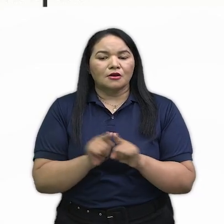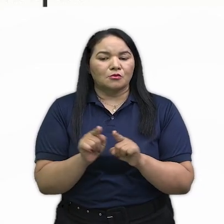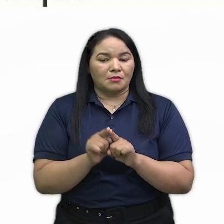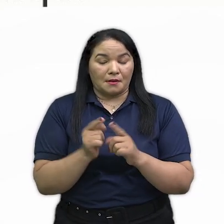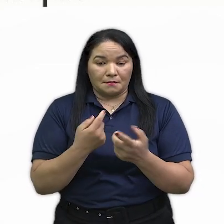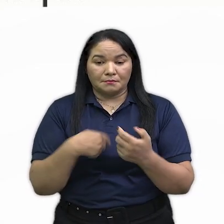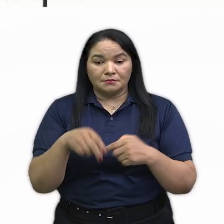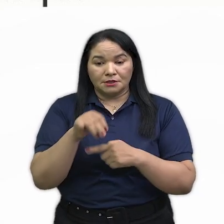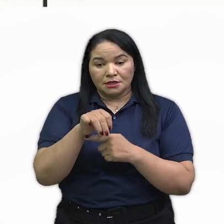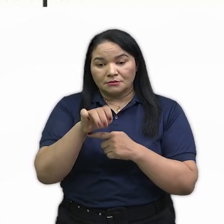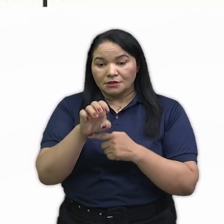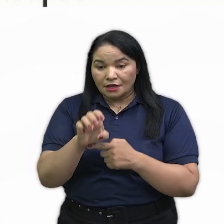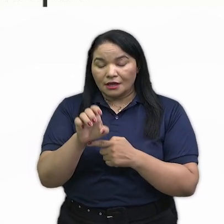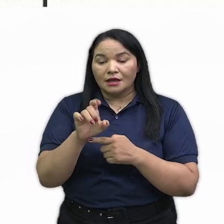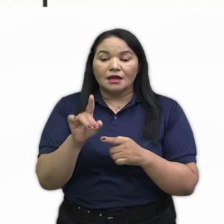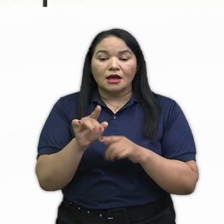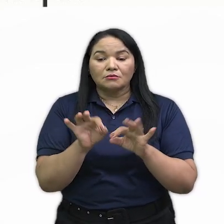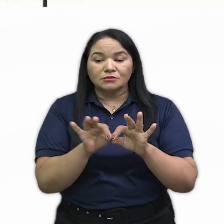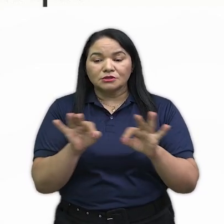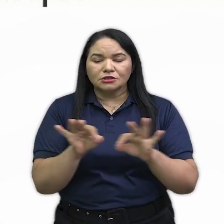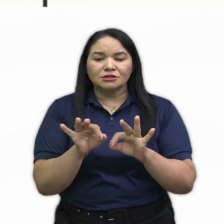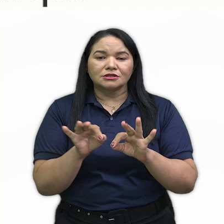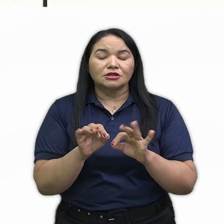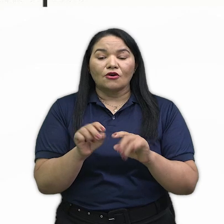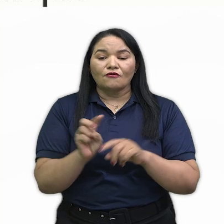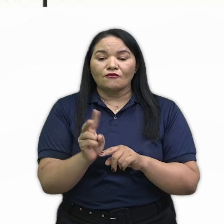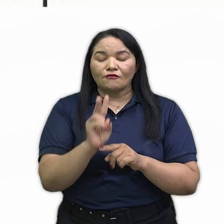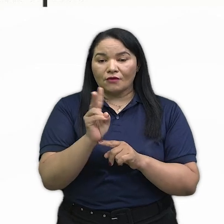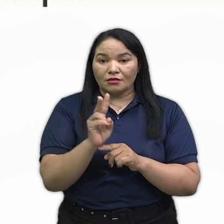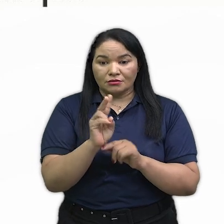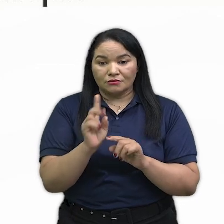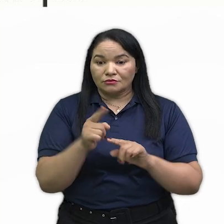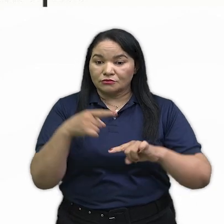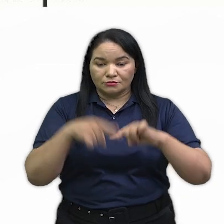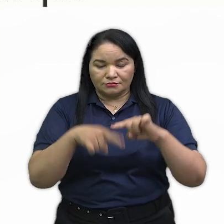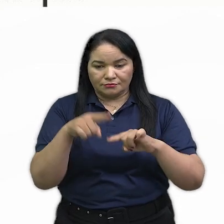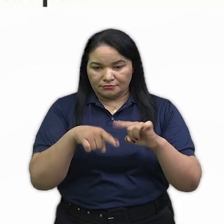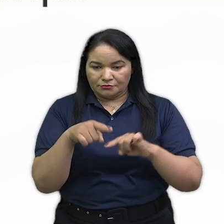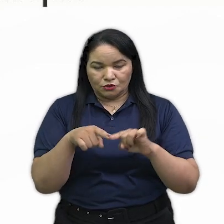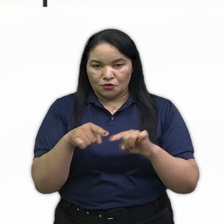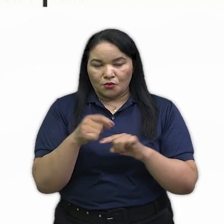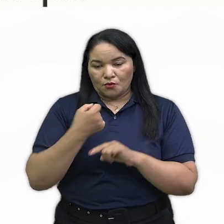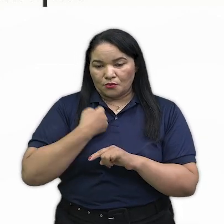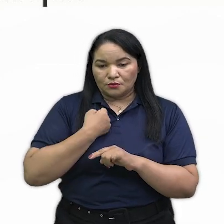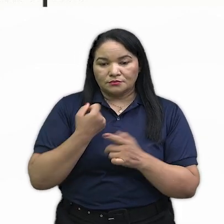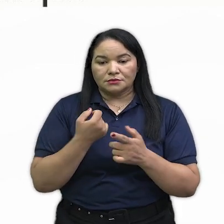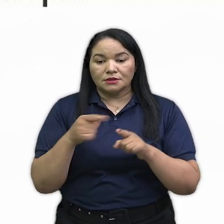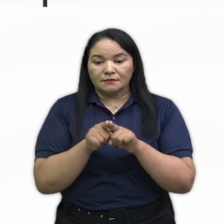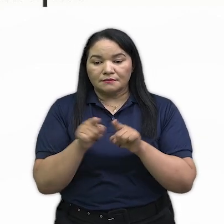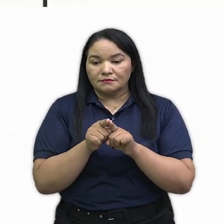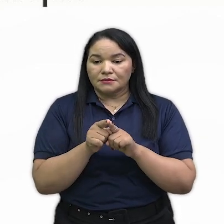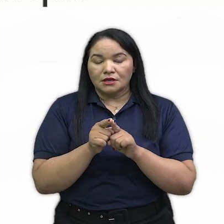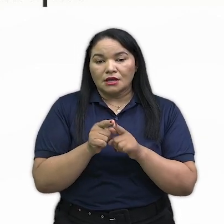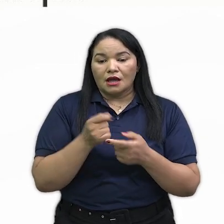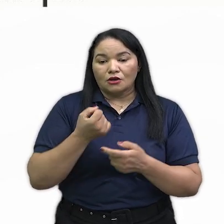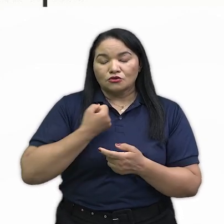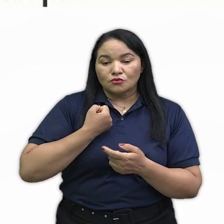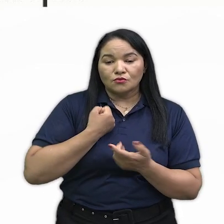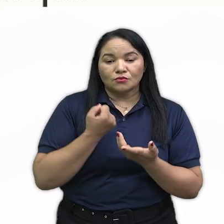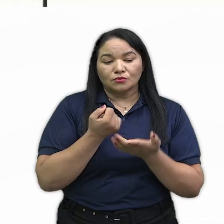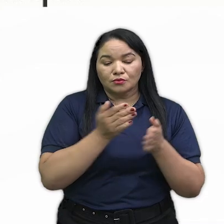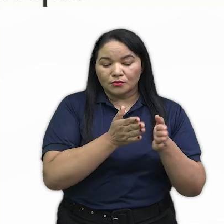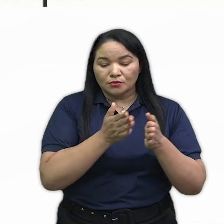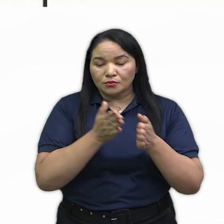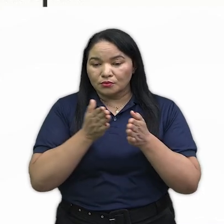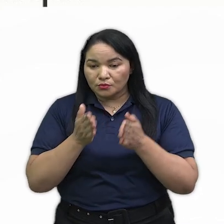é uma medida sensível aos valores da amostra, ela é mais adequada para situações em que os dados são distribuídos mais ou